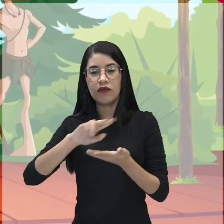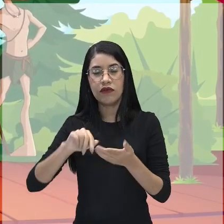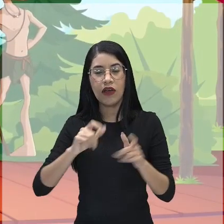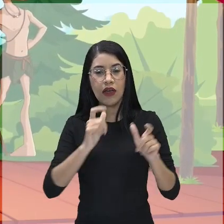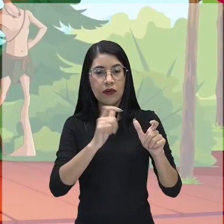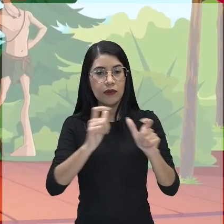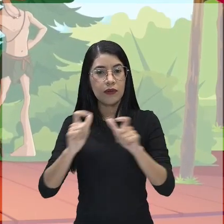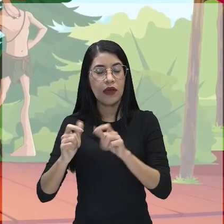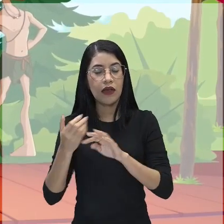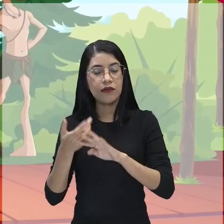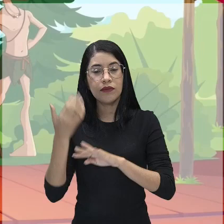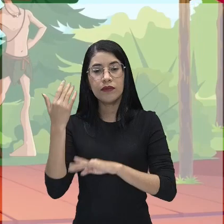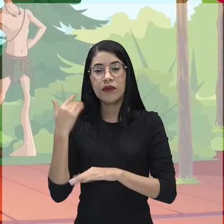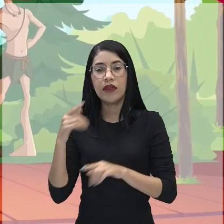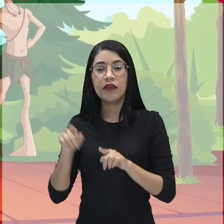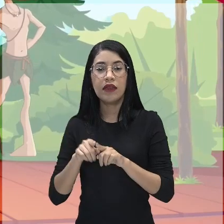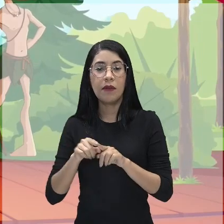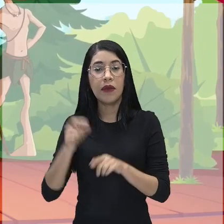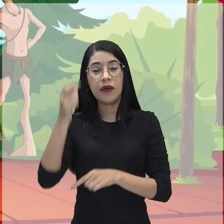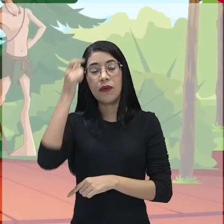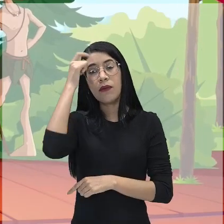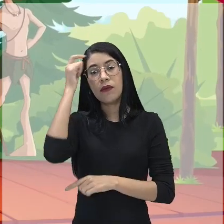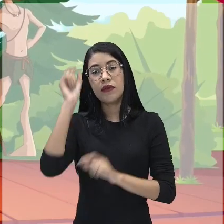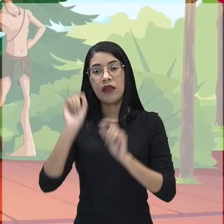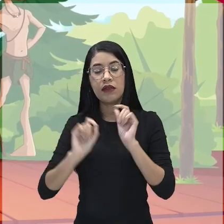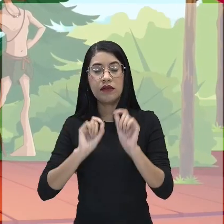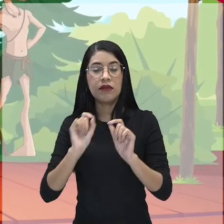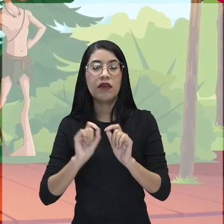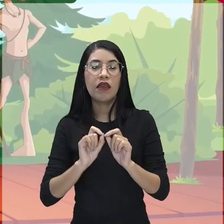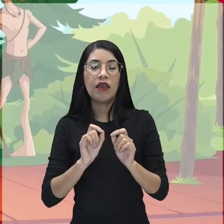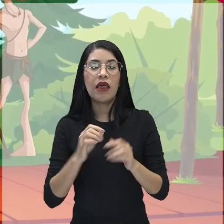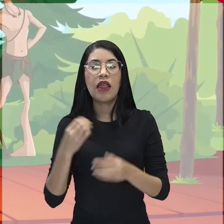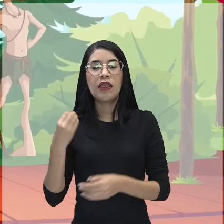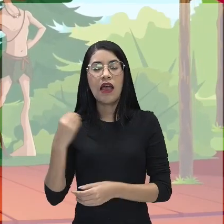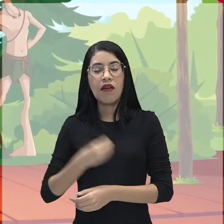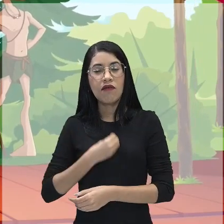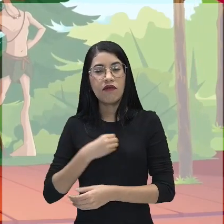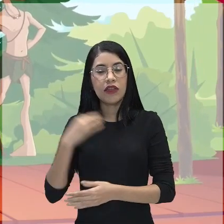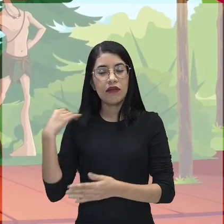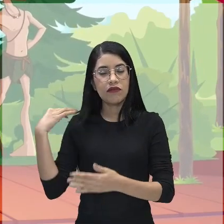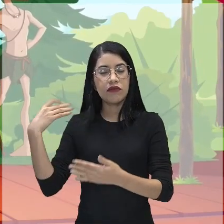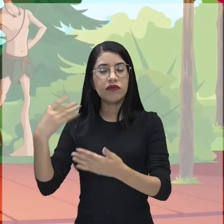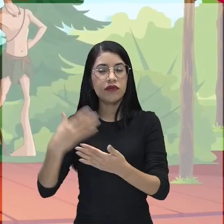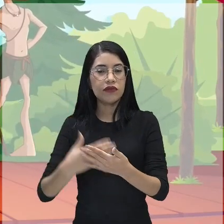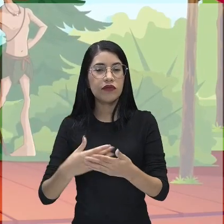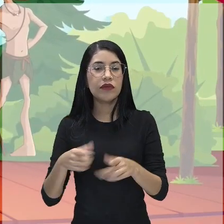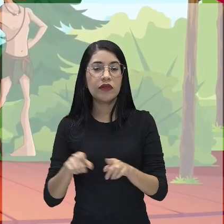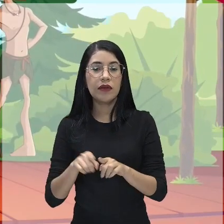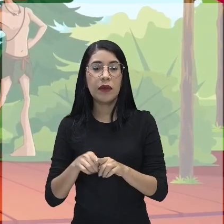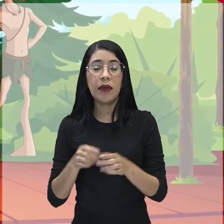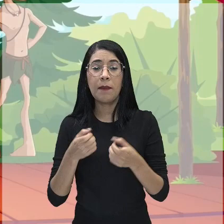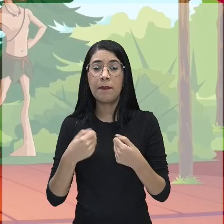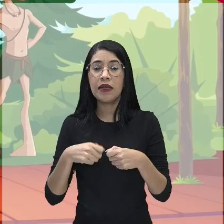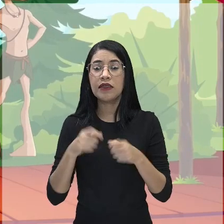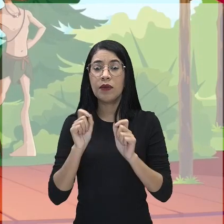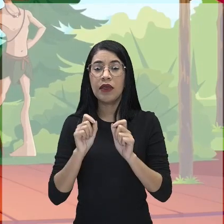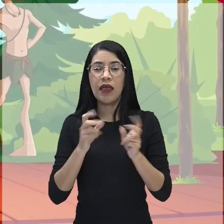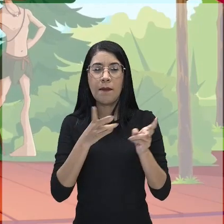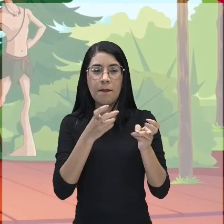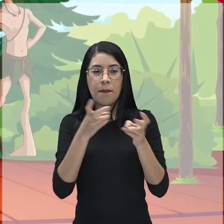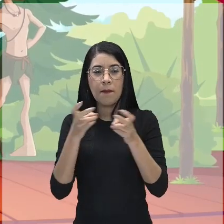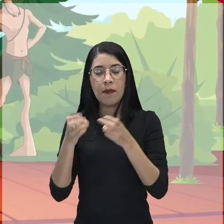ela traz essa conscientização, ela está em todos os momentos da nossa vida. Basta você olhar com cuidado e ser